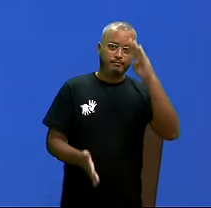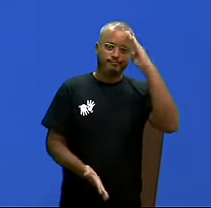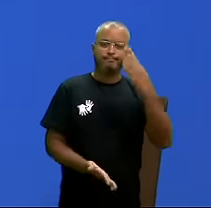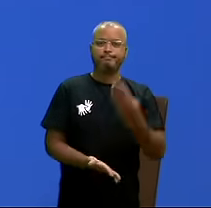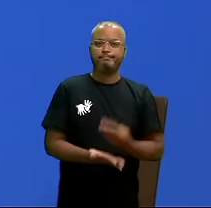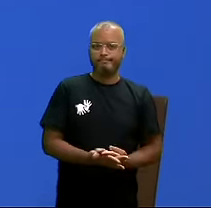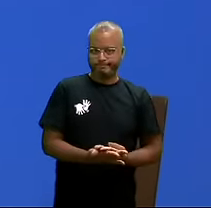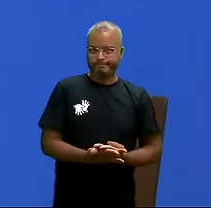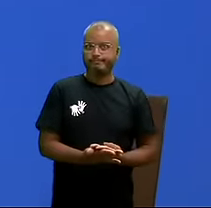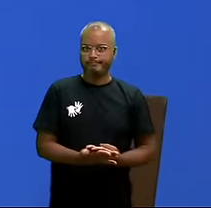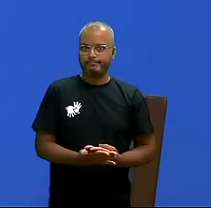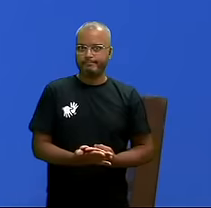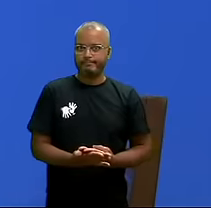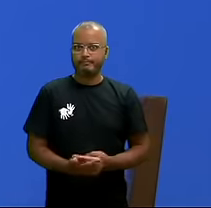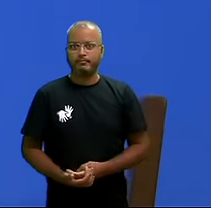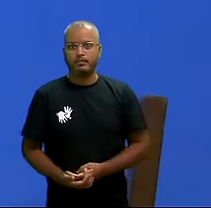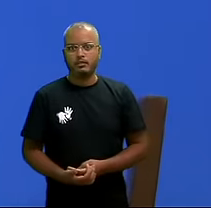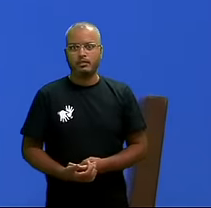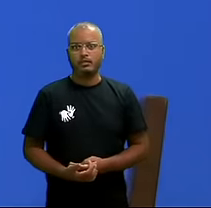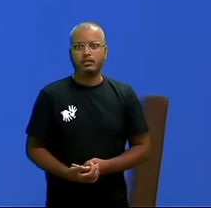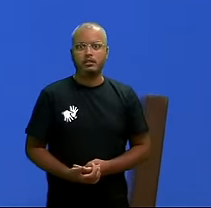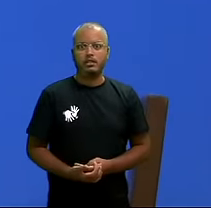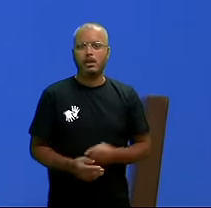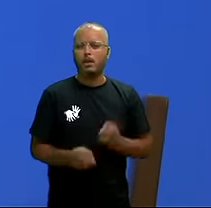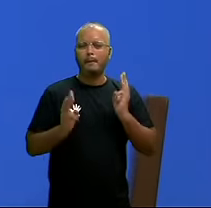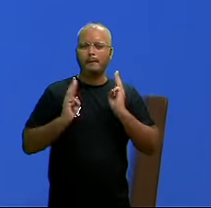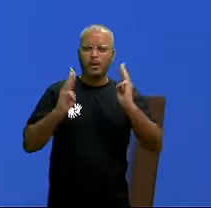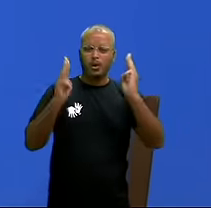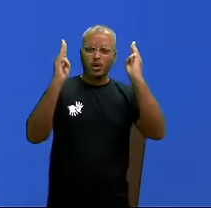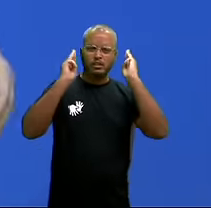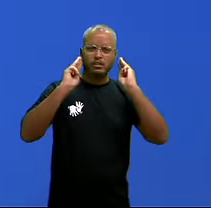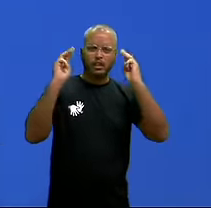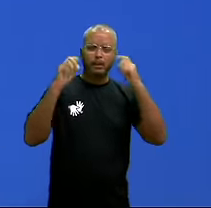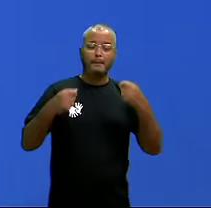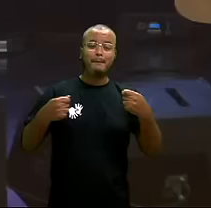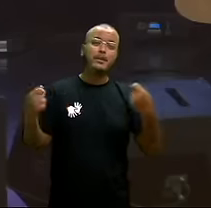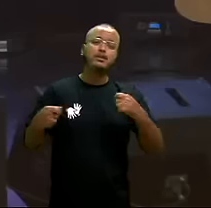de um Moisésinho, eu preciso de um Josué.